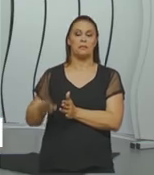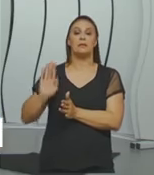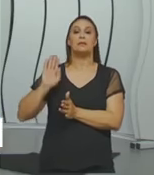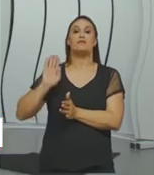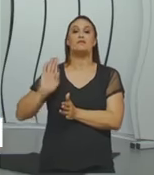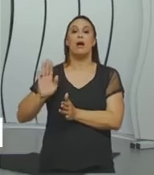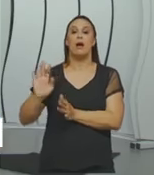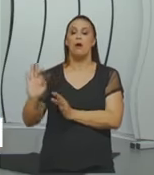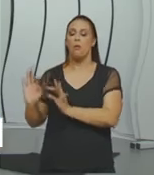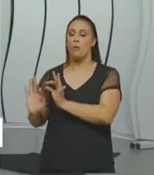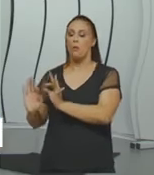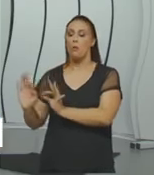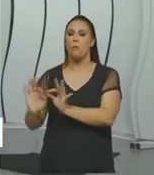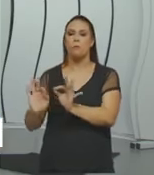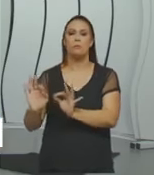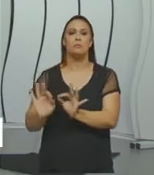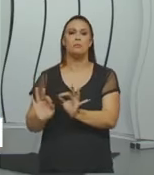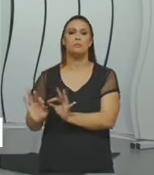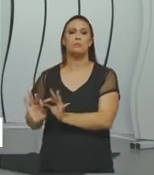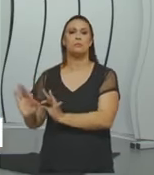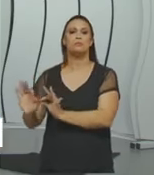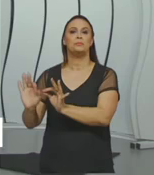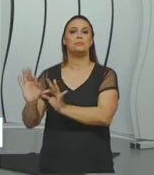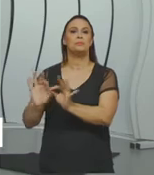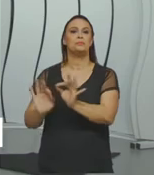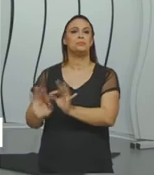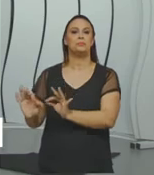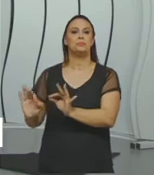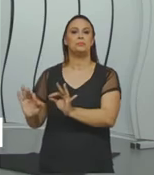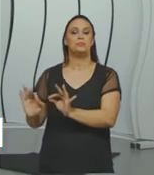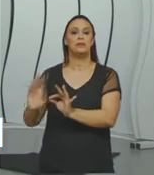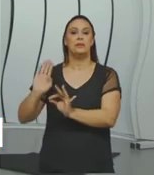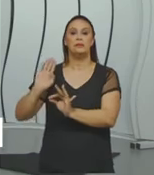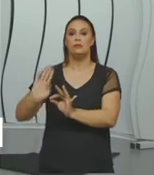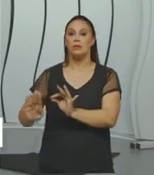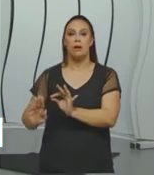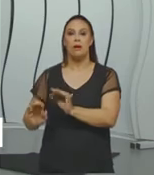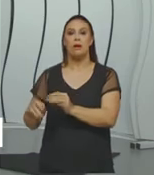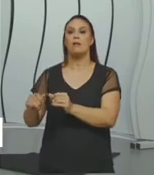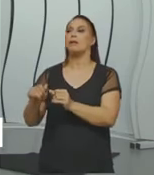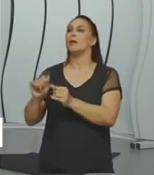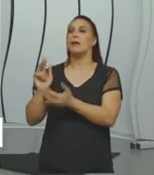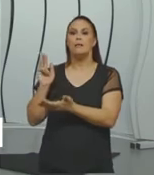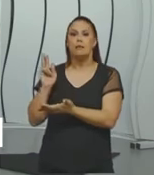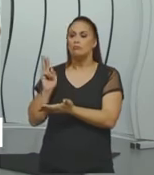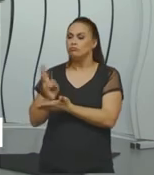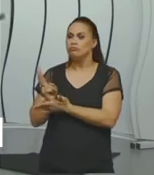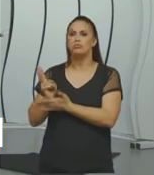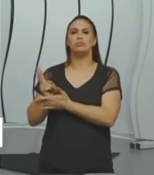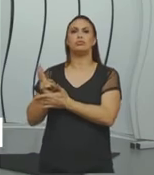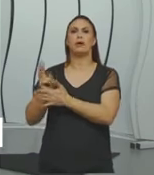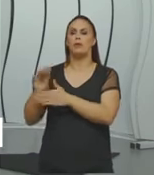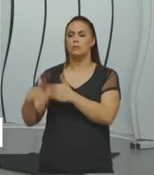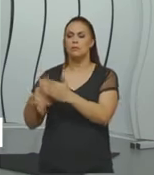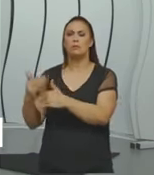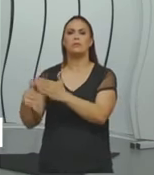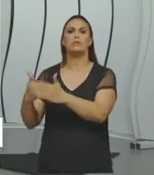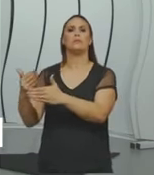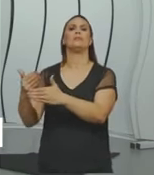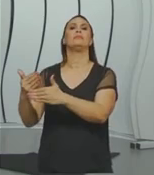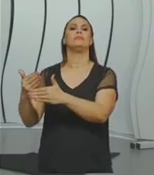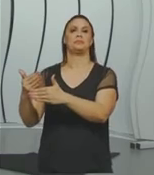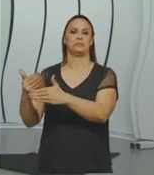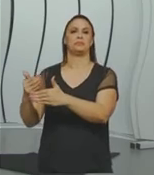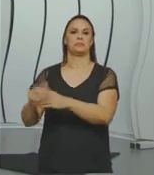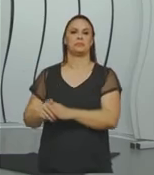já vão estar diferenciados e vão originar os tecidos permanentes, tá? E aí vai acontecer o que nós chamamos do